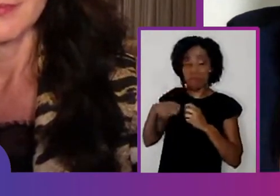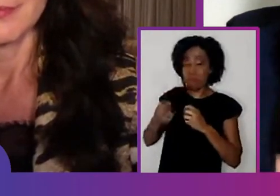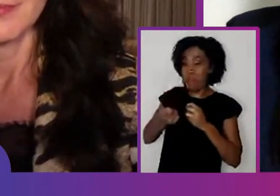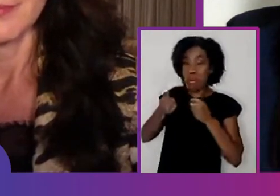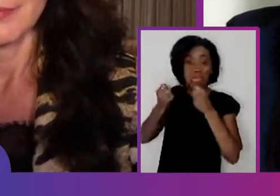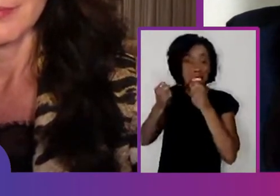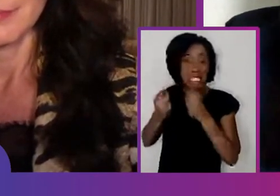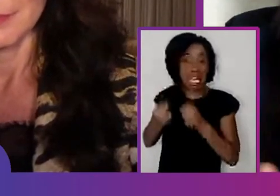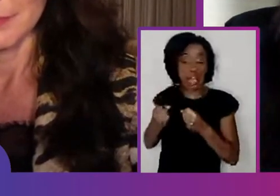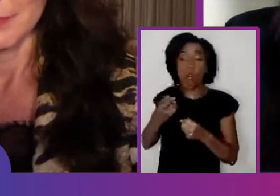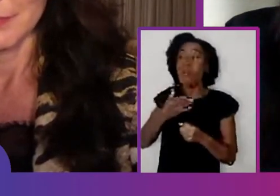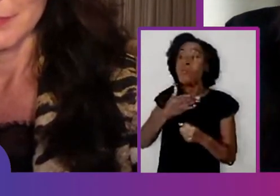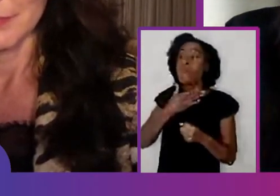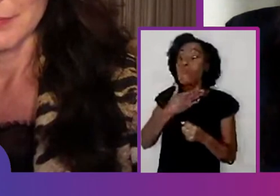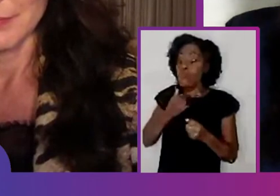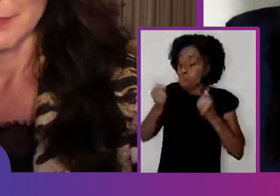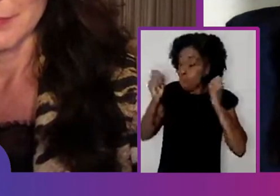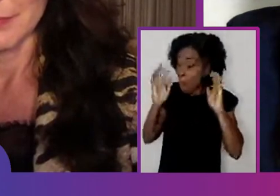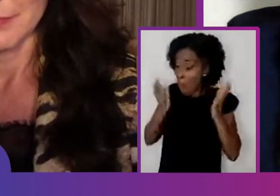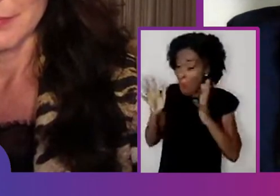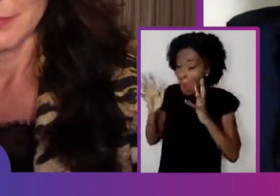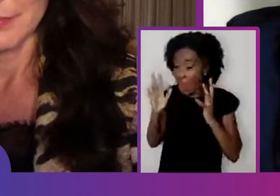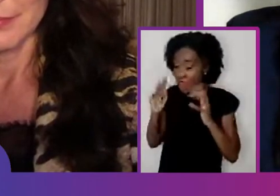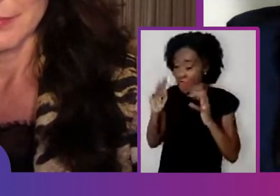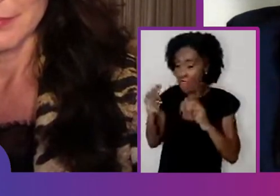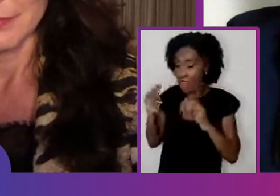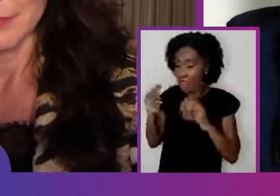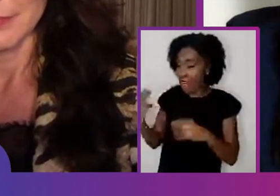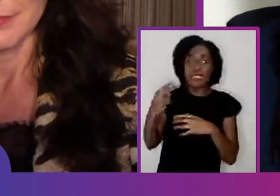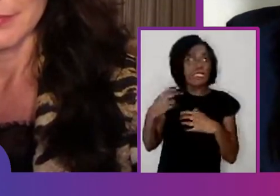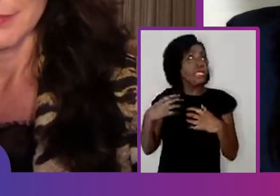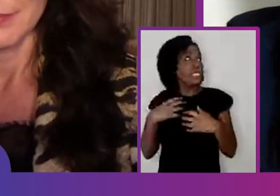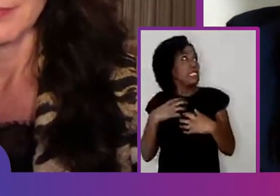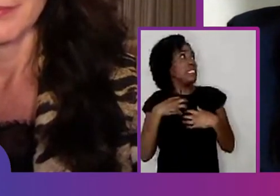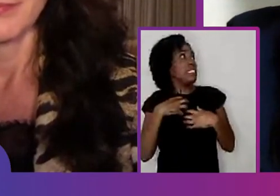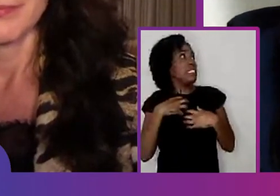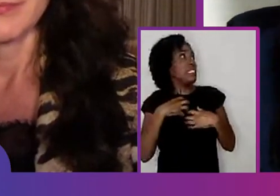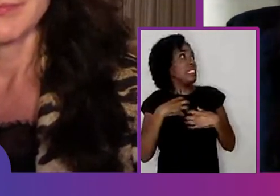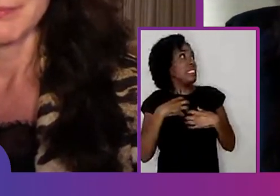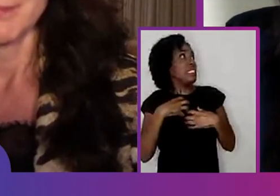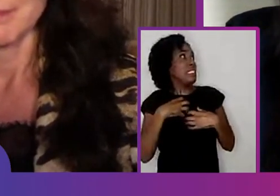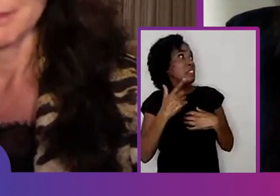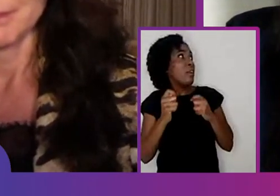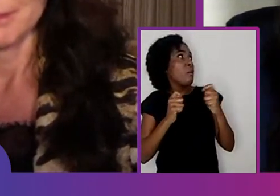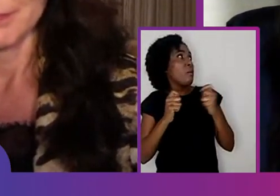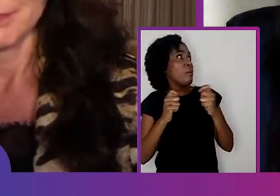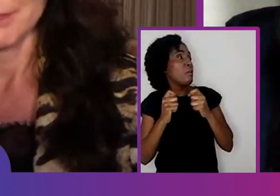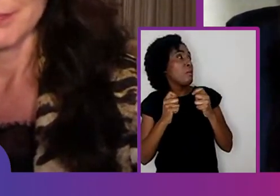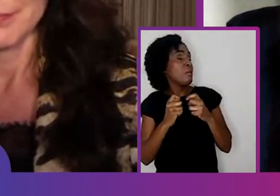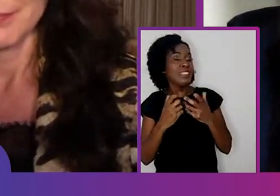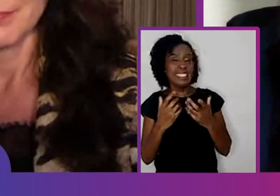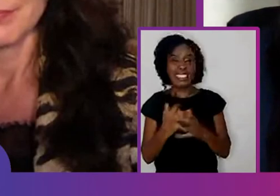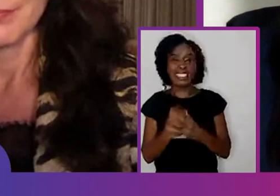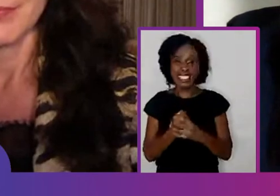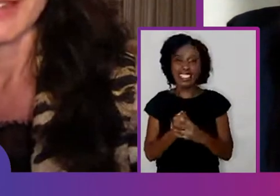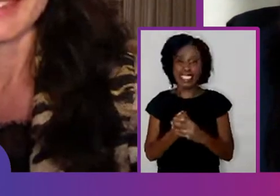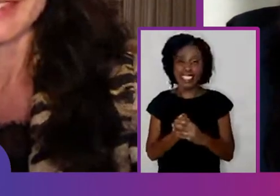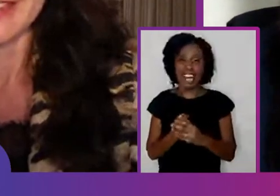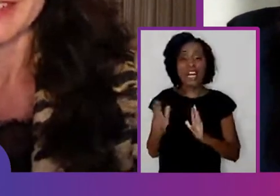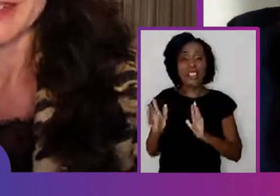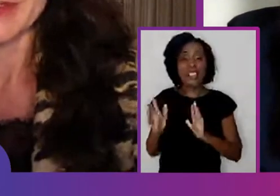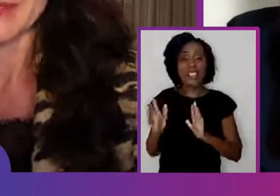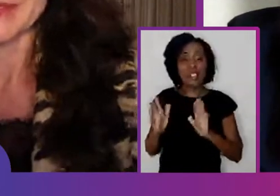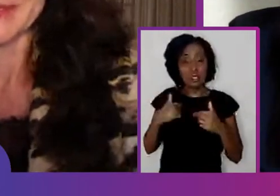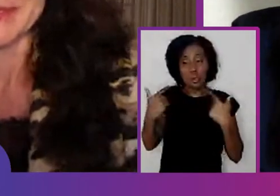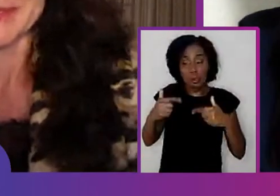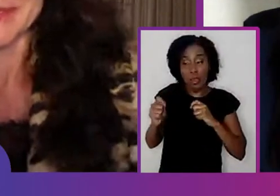porque tudo isso é a forma como a criança significa que o adulto está perdendo o controle, né? Mesmo que você não esteja com o controle, ok? Porque é possível que você